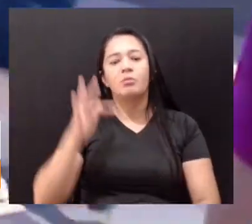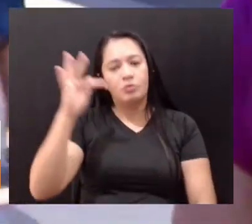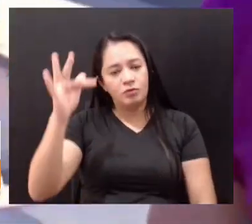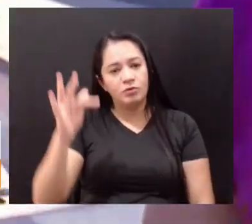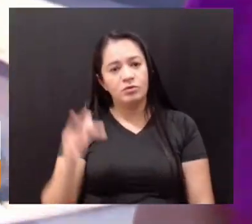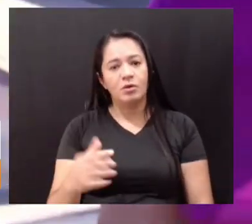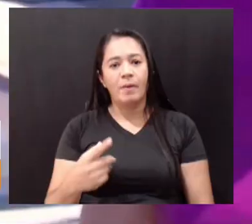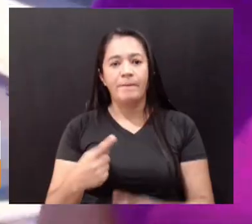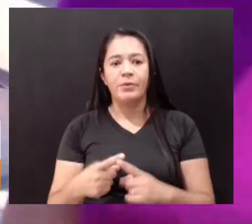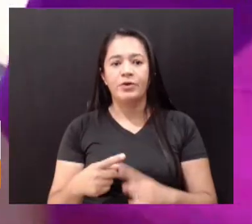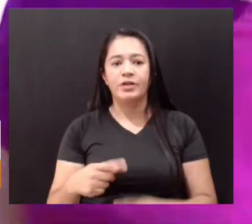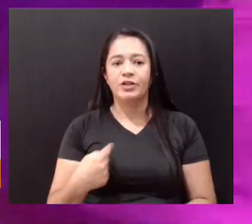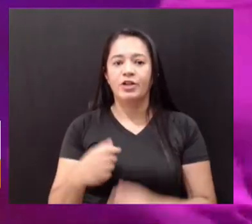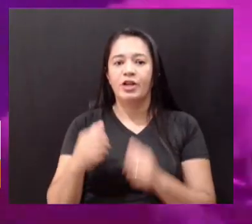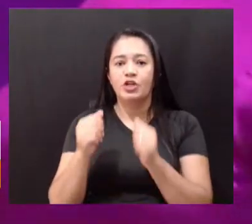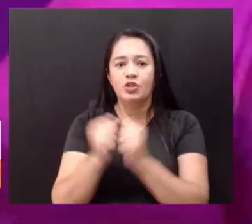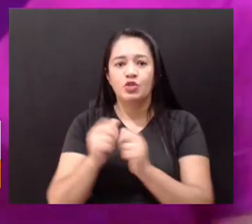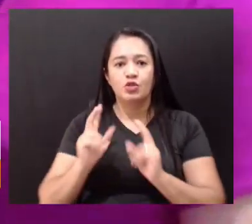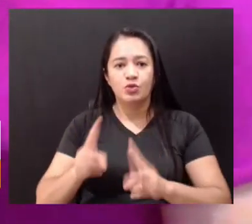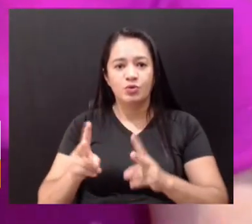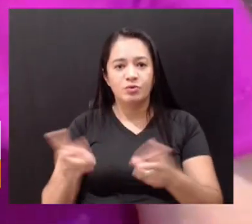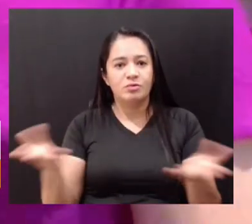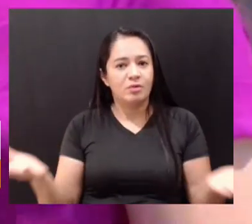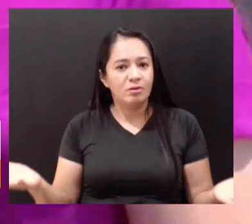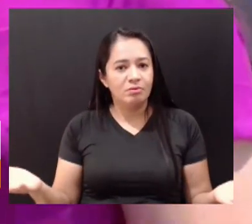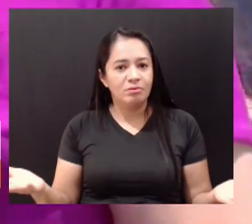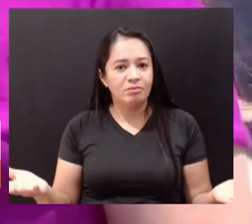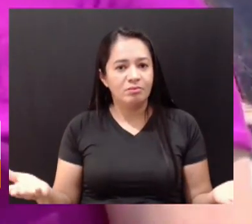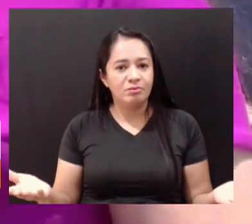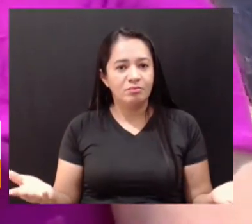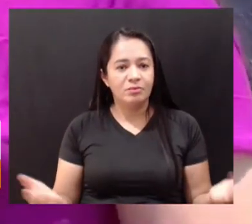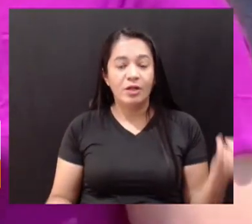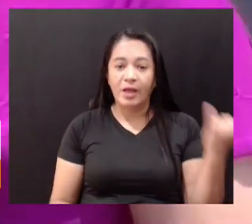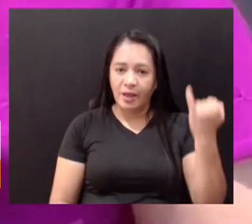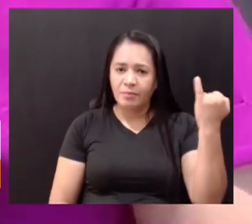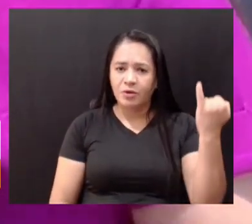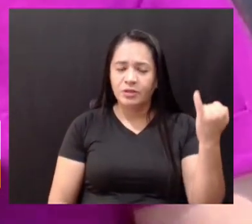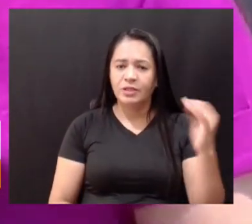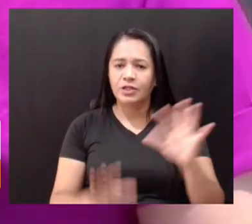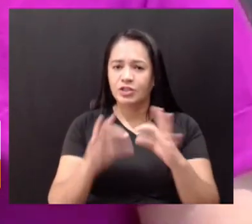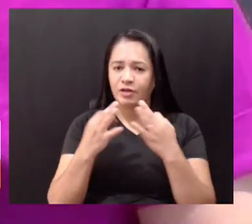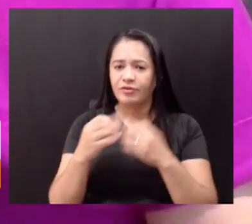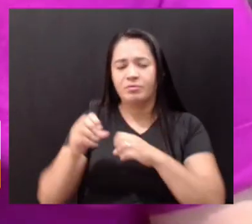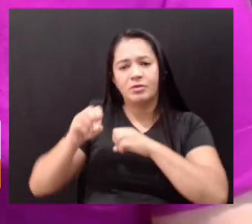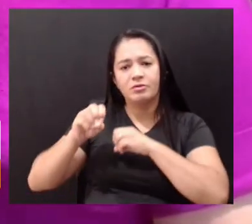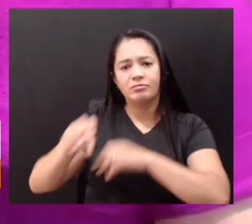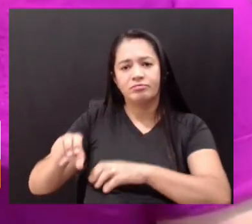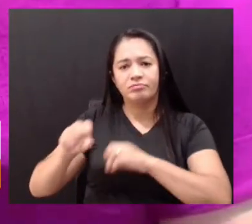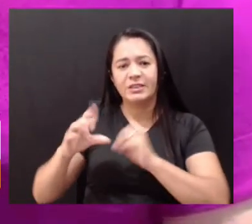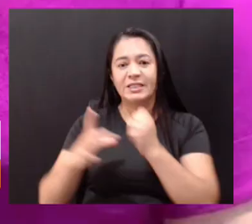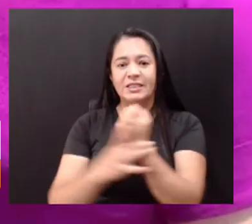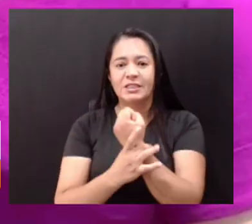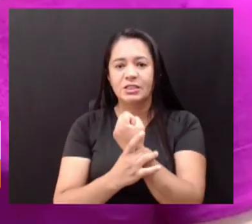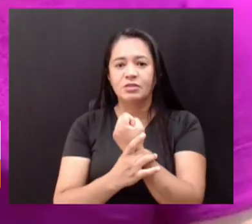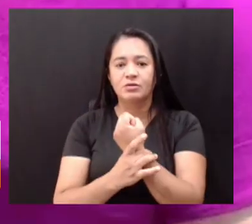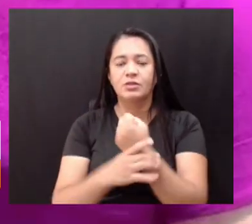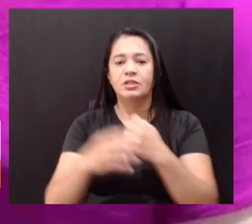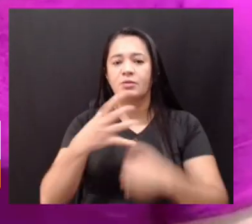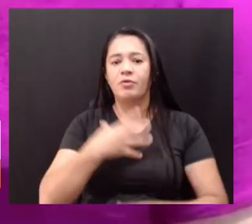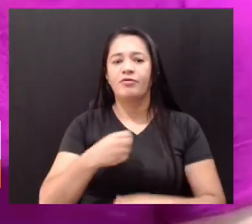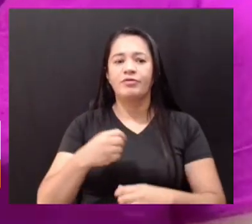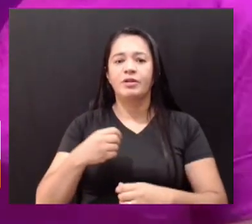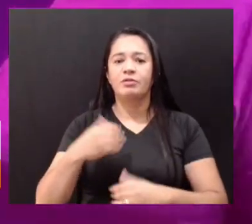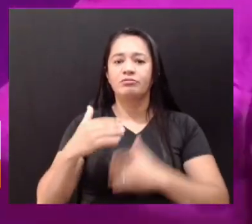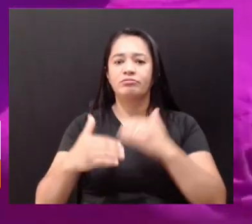estar sempre ao lado deles. Você acha importante os pais darem esse incentivo, dar essa segurança para os filhos caminharem por conta